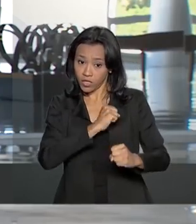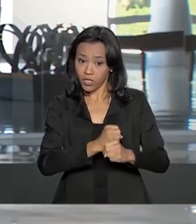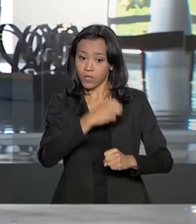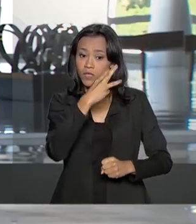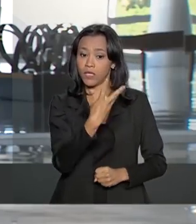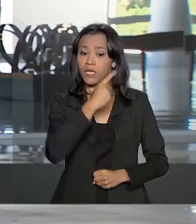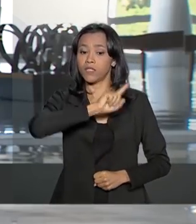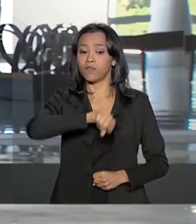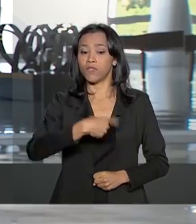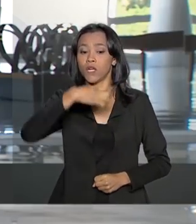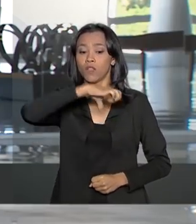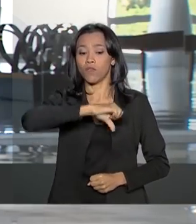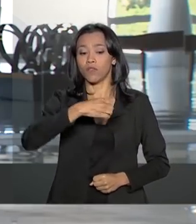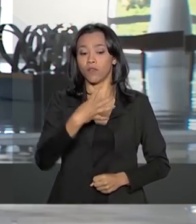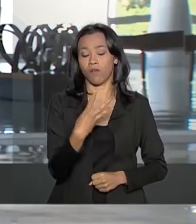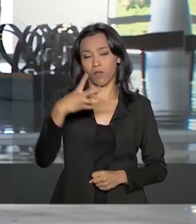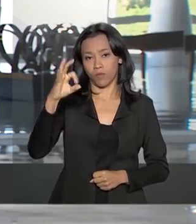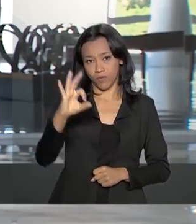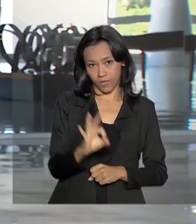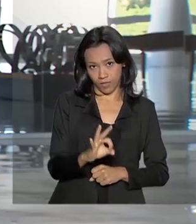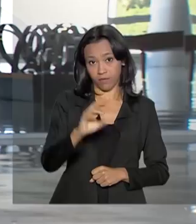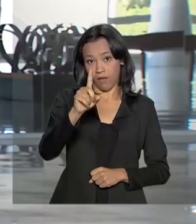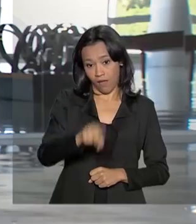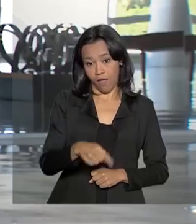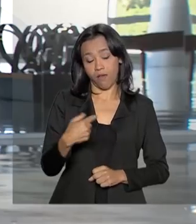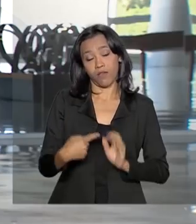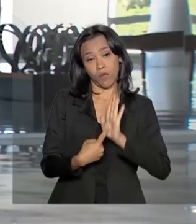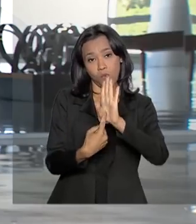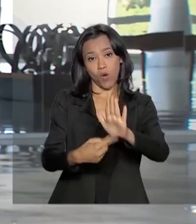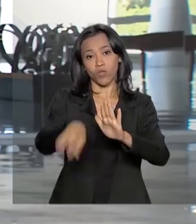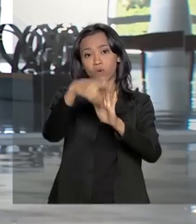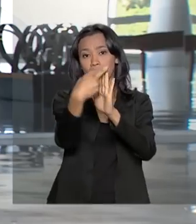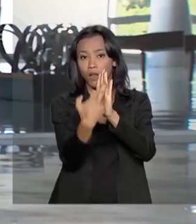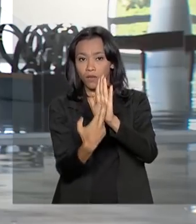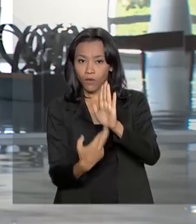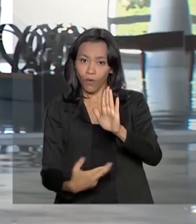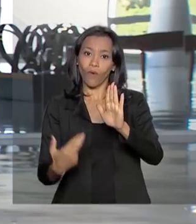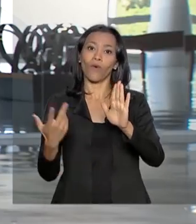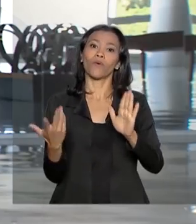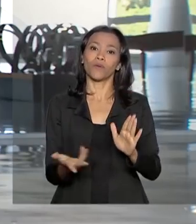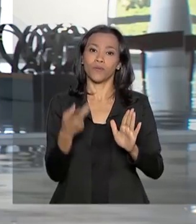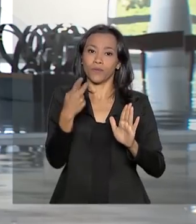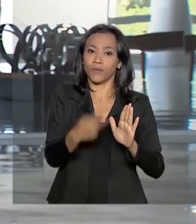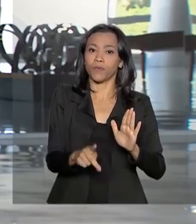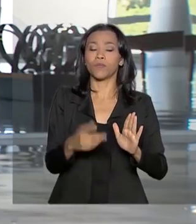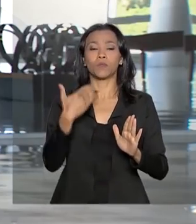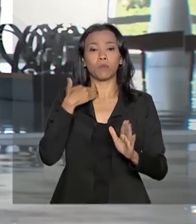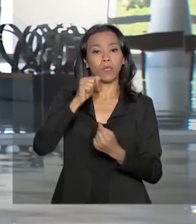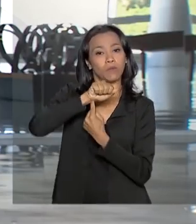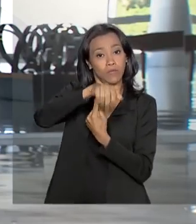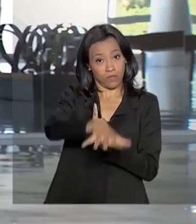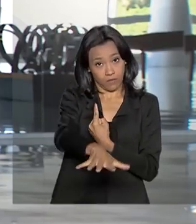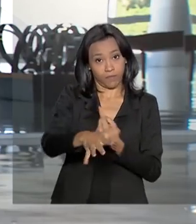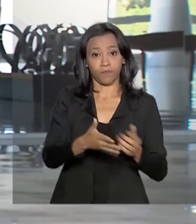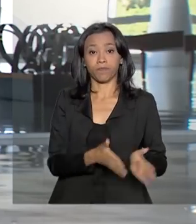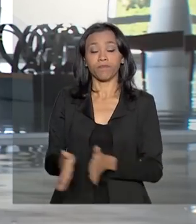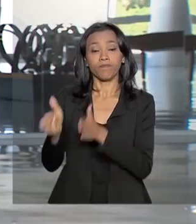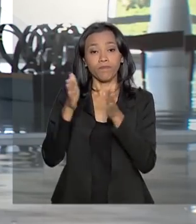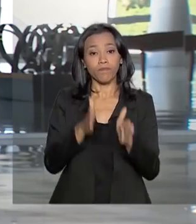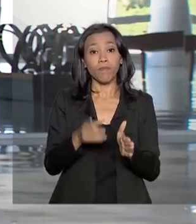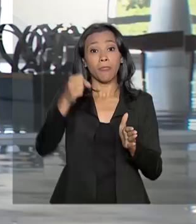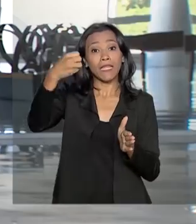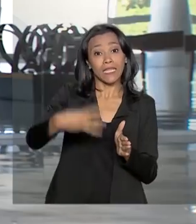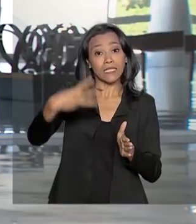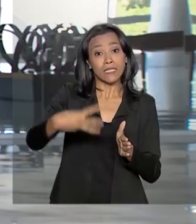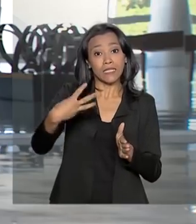,94%. É o que mostra o relatório semanal Focus, divulgado hoje pelo Banco Central. Foi a